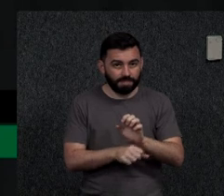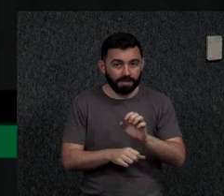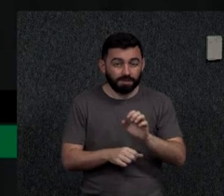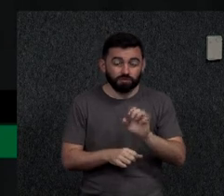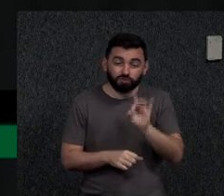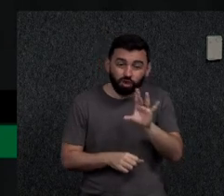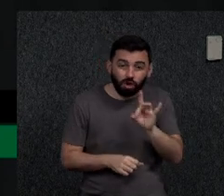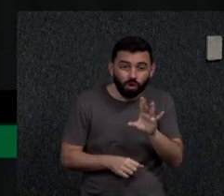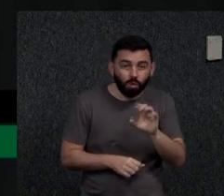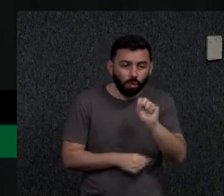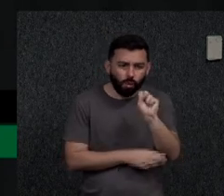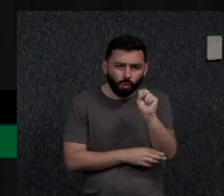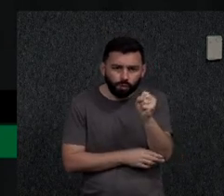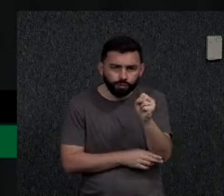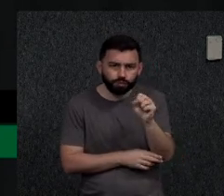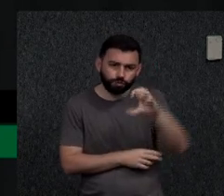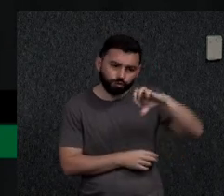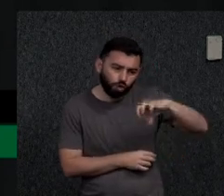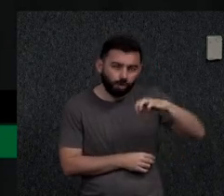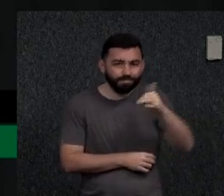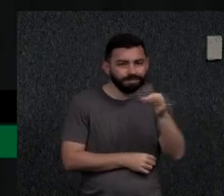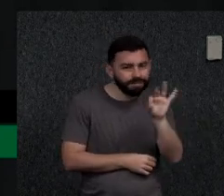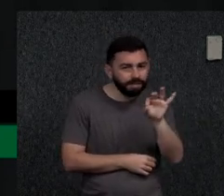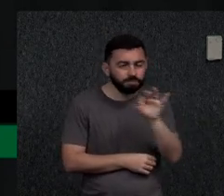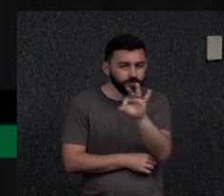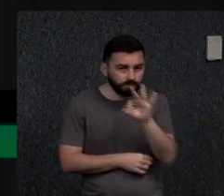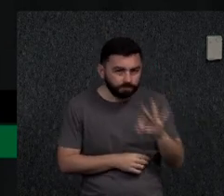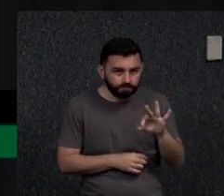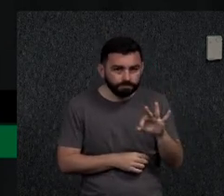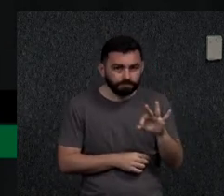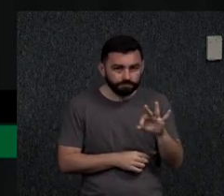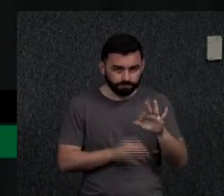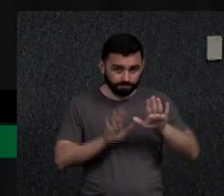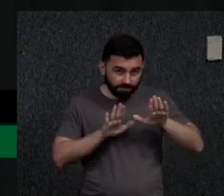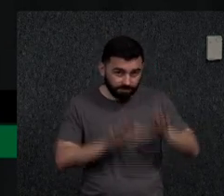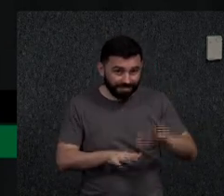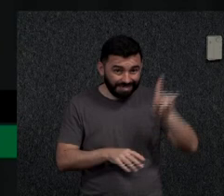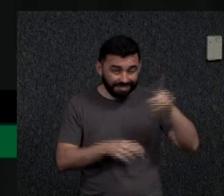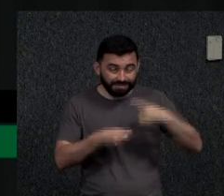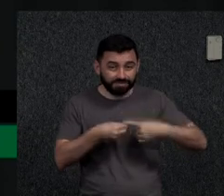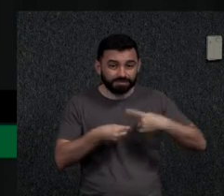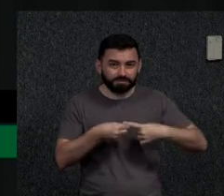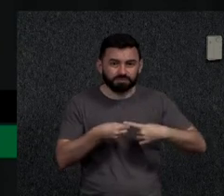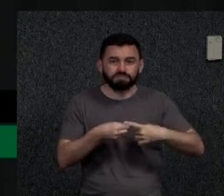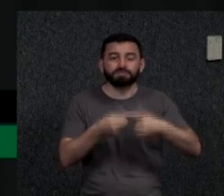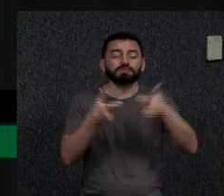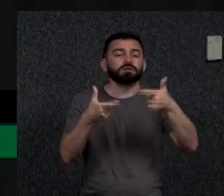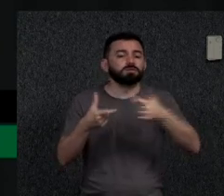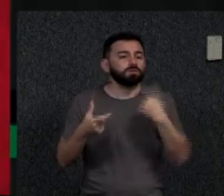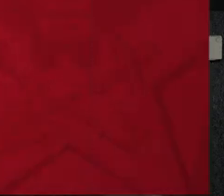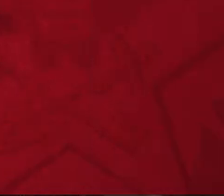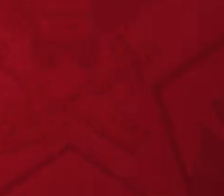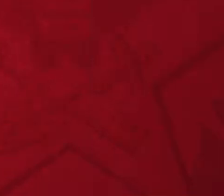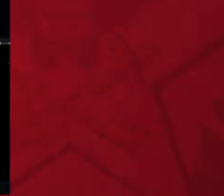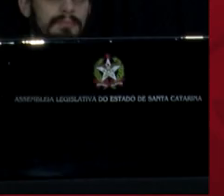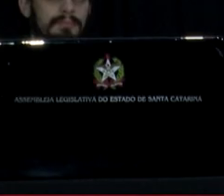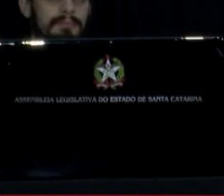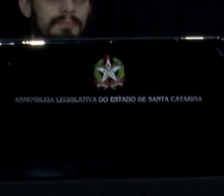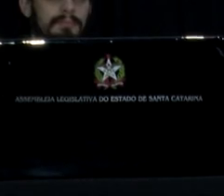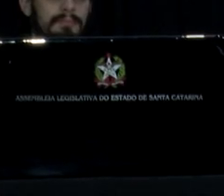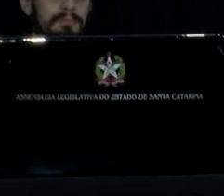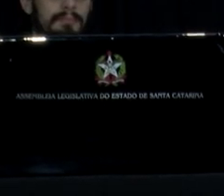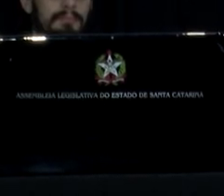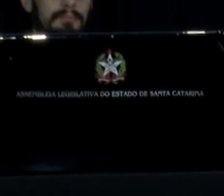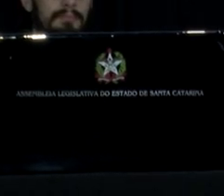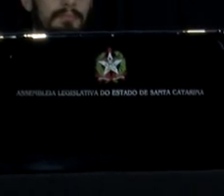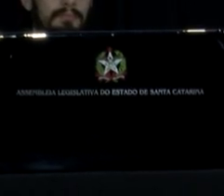discurso de menos Brasília e mais Brasil, muitas vezes fica apenas na narrativa. A reitora